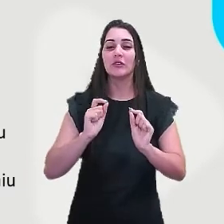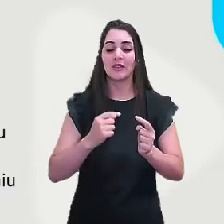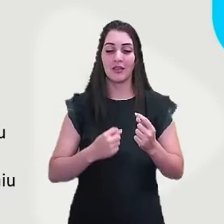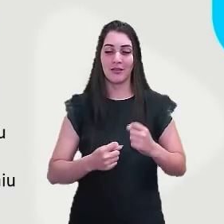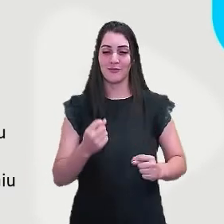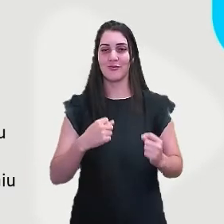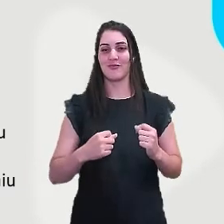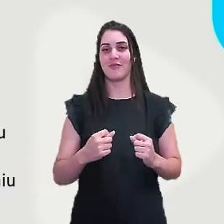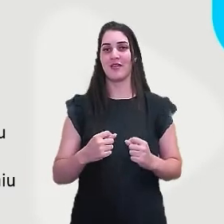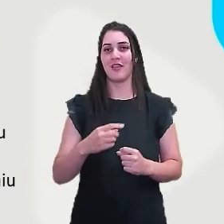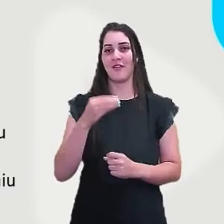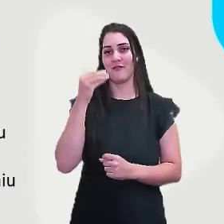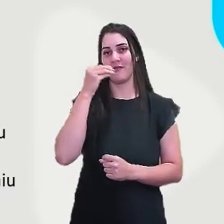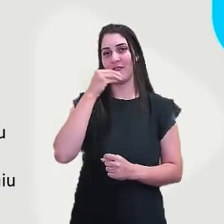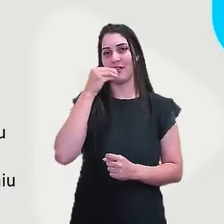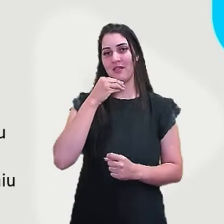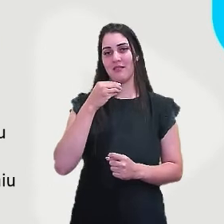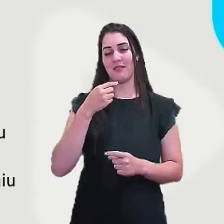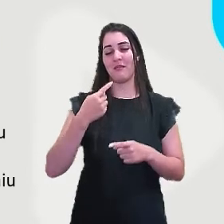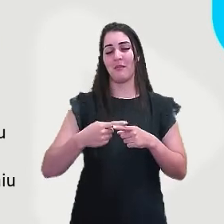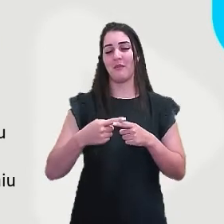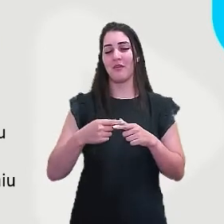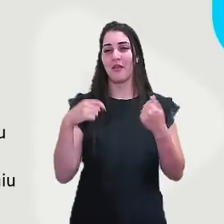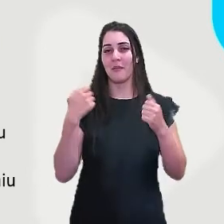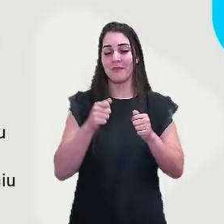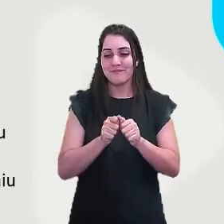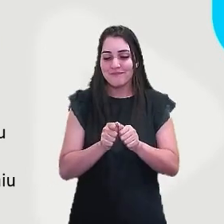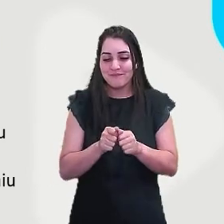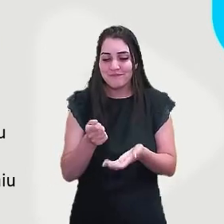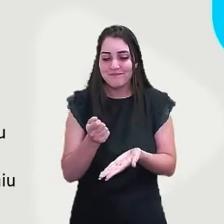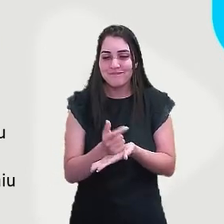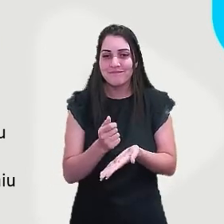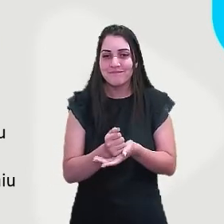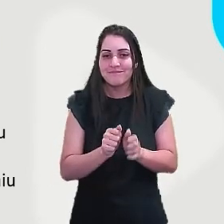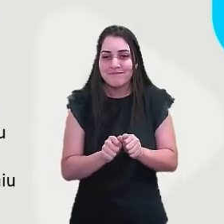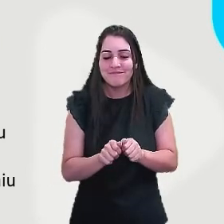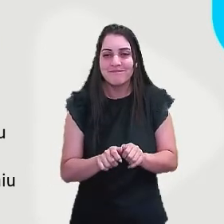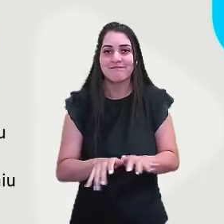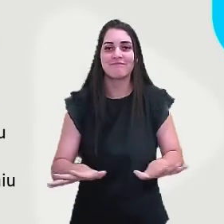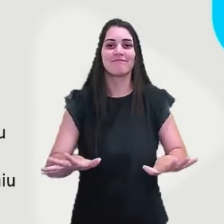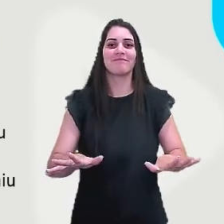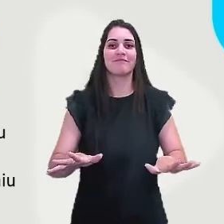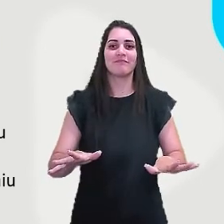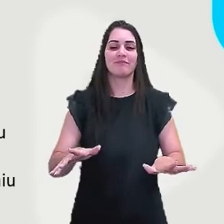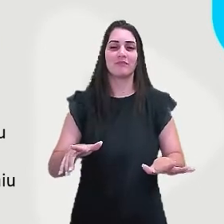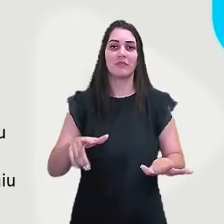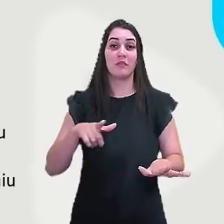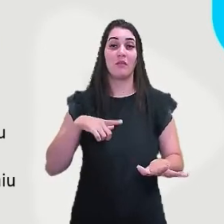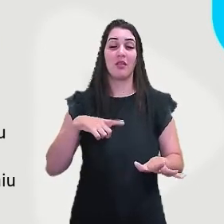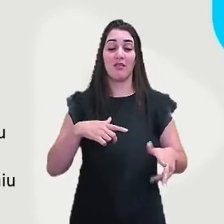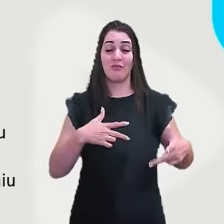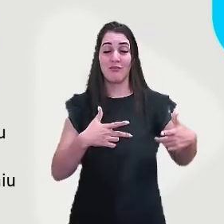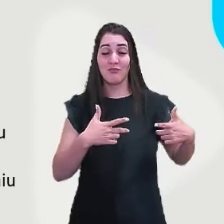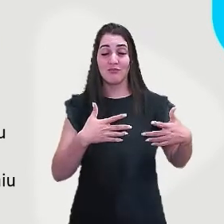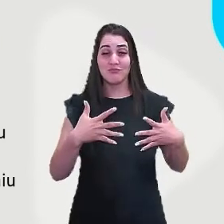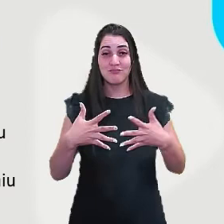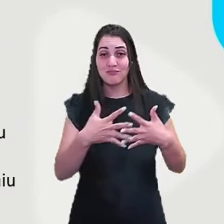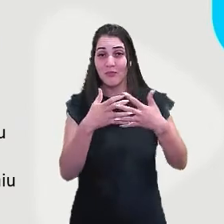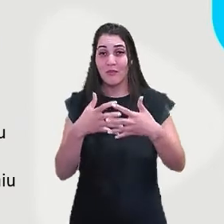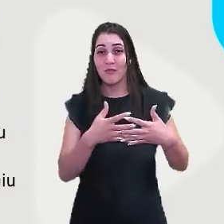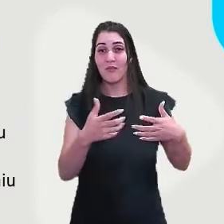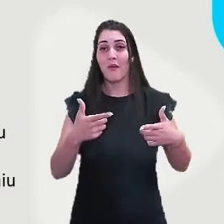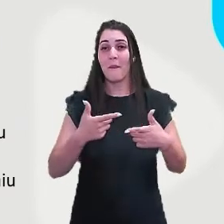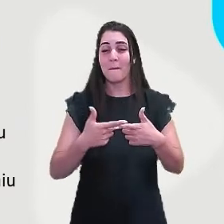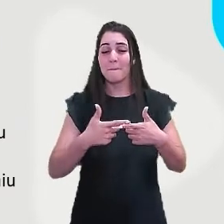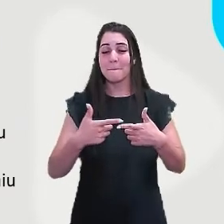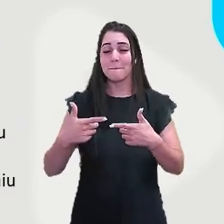enfraquecida, pelos gastos que se teve com esse conflito, para manter um conflito de 5 anos. Então,